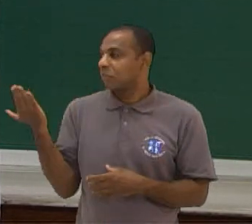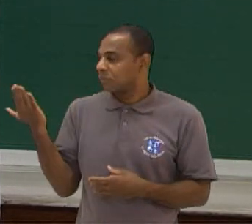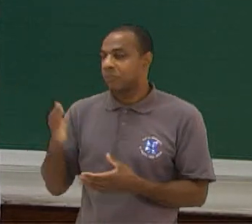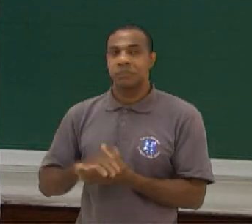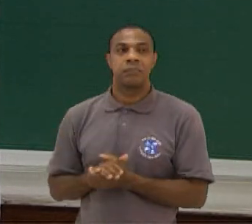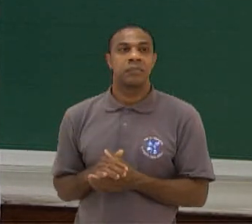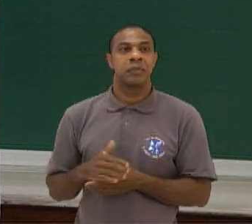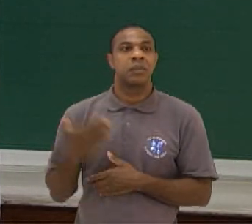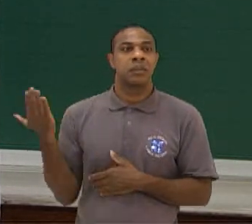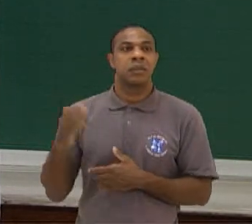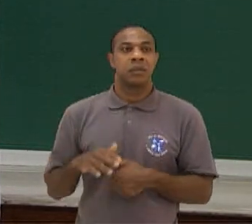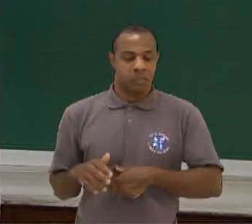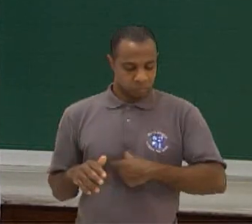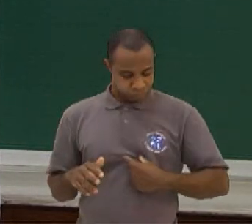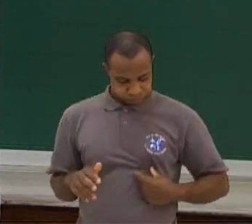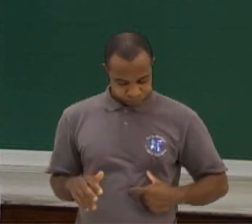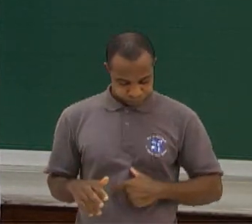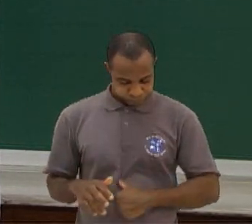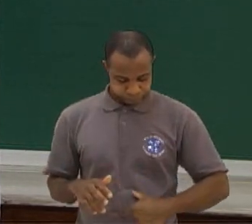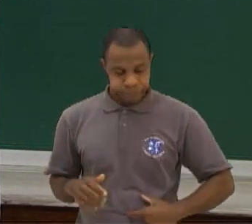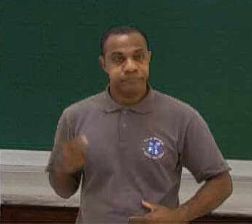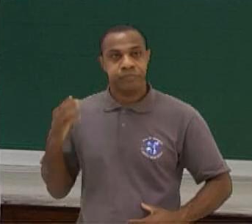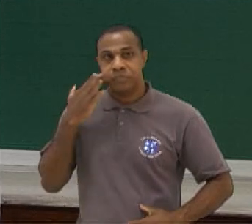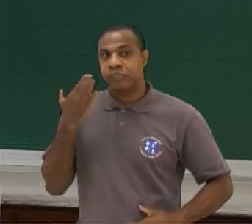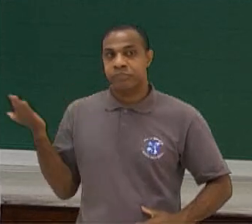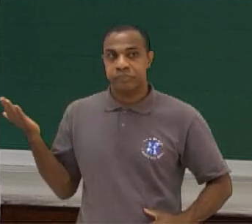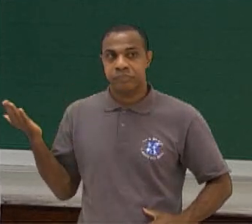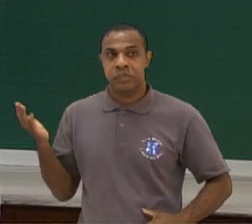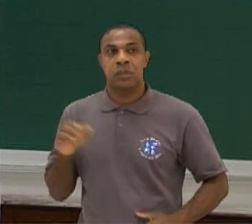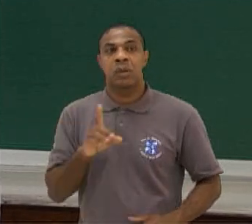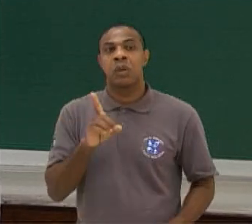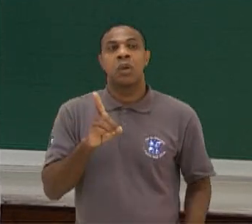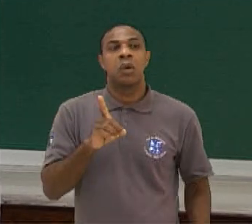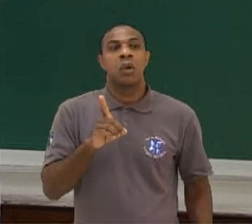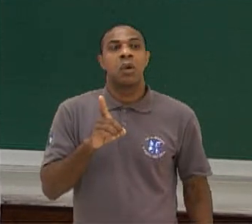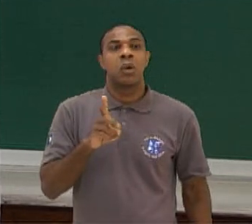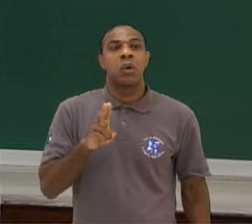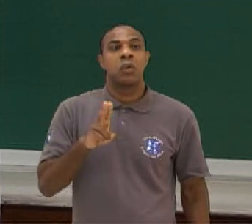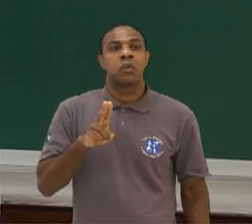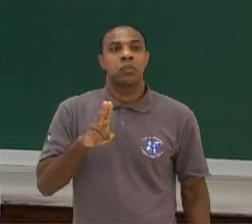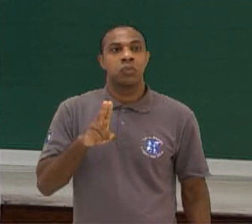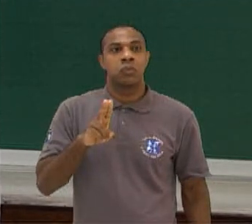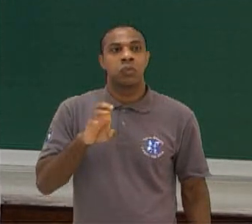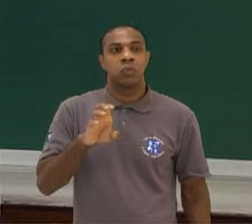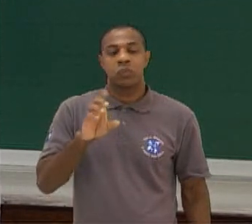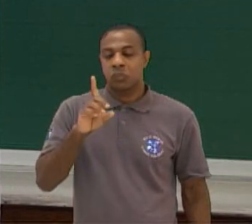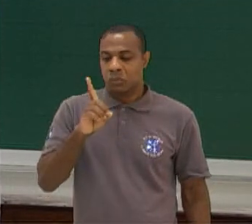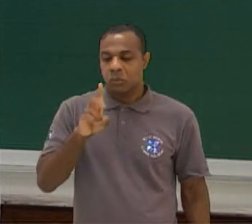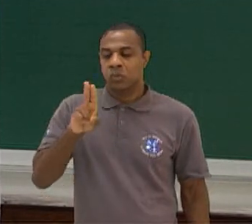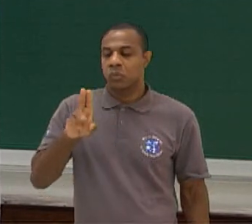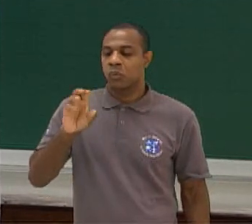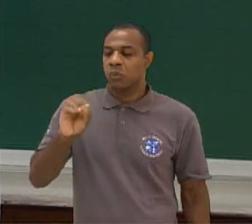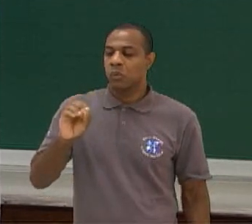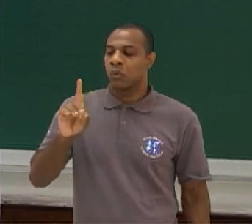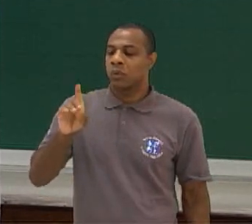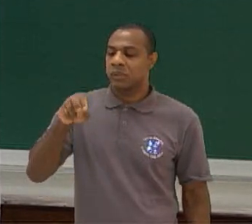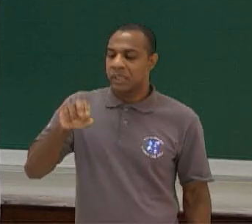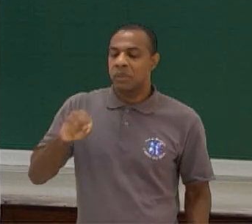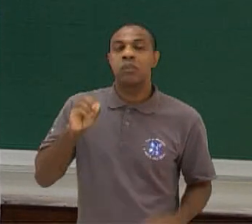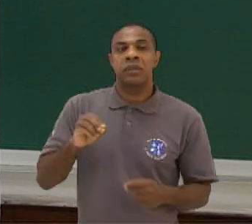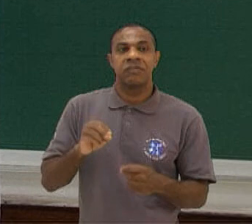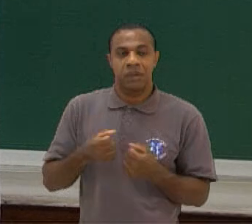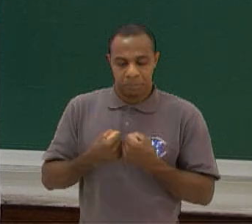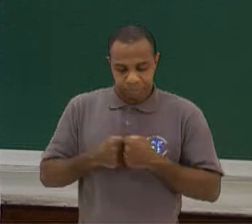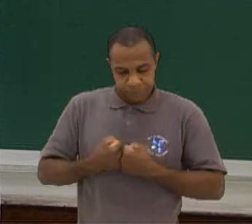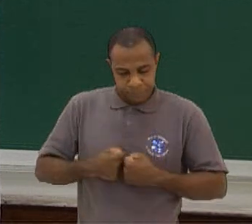aqui, no intestino delgado, o duodeno ele vai finalizar a digestão. Então, a parte de degradação dos nutrientes é finalizada aqui. Depois,